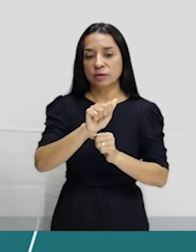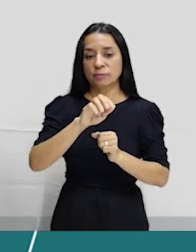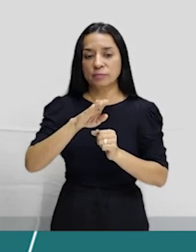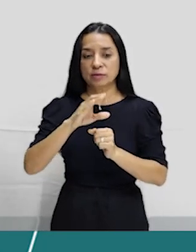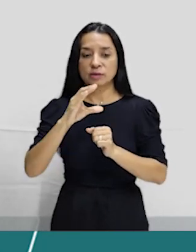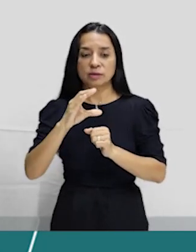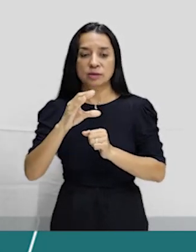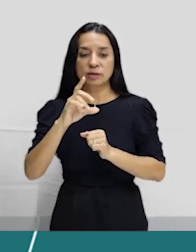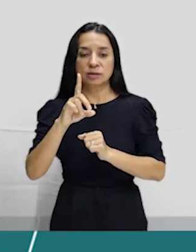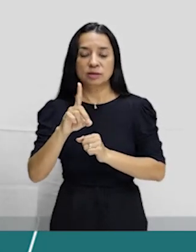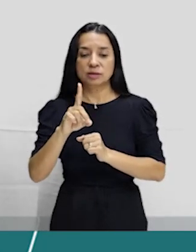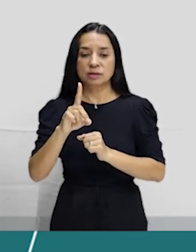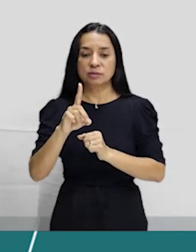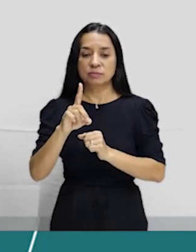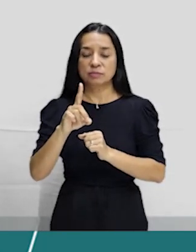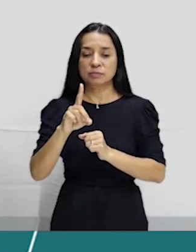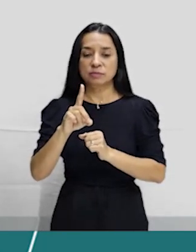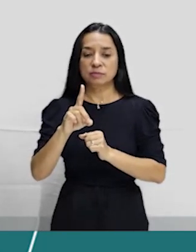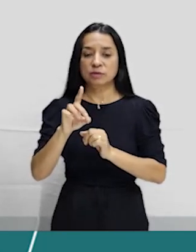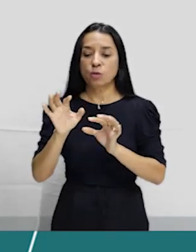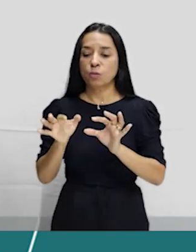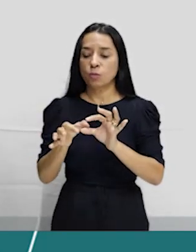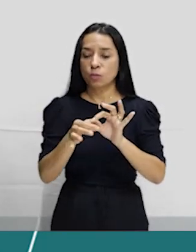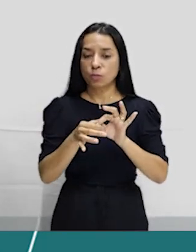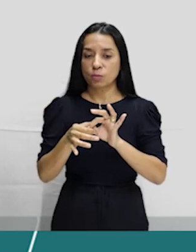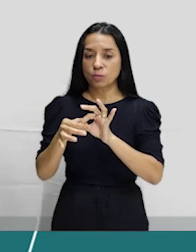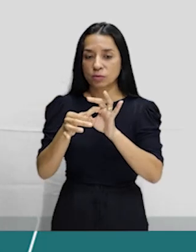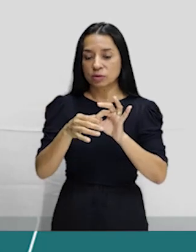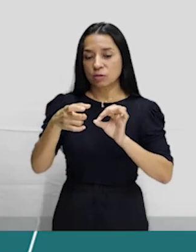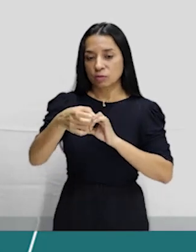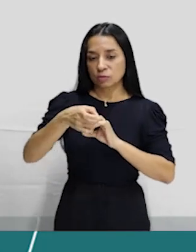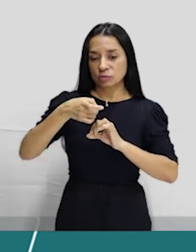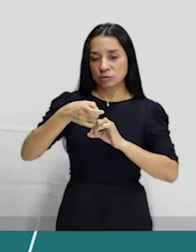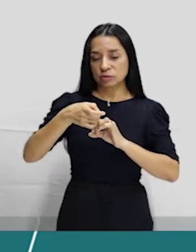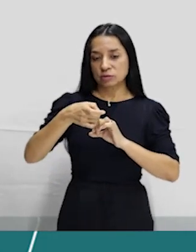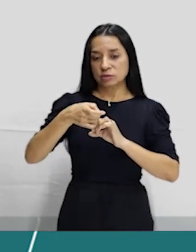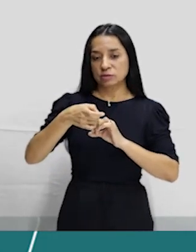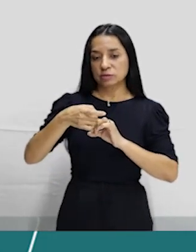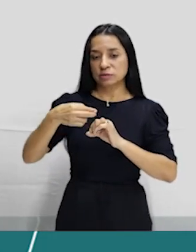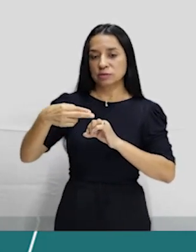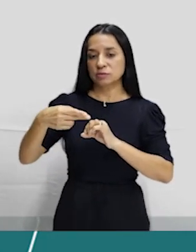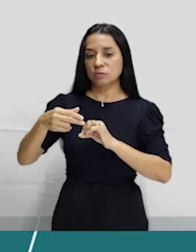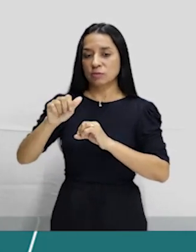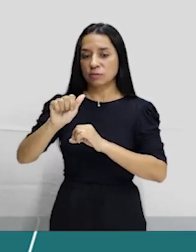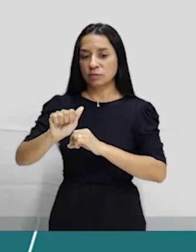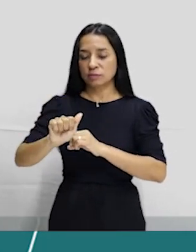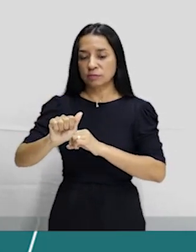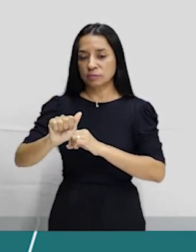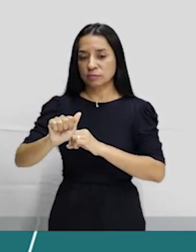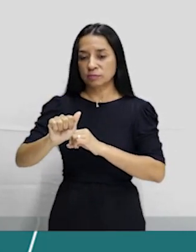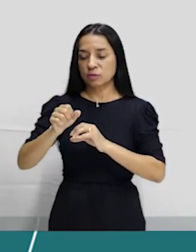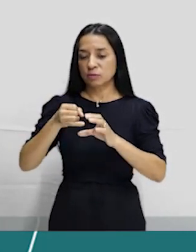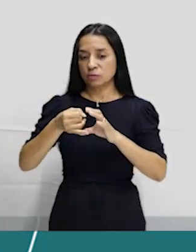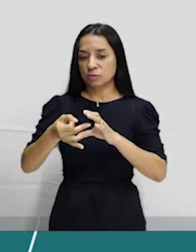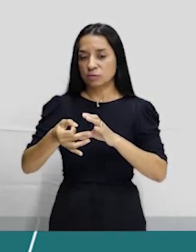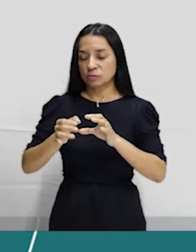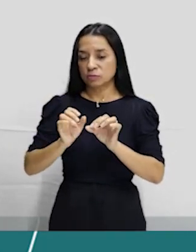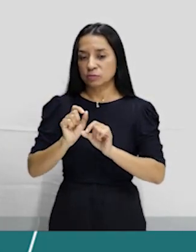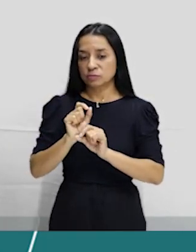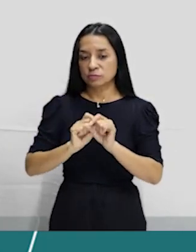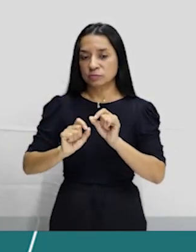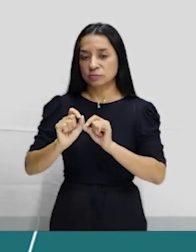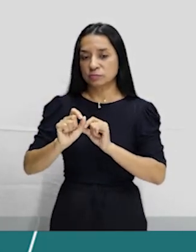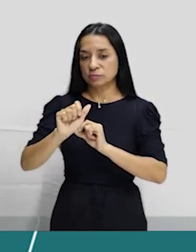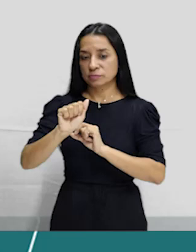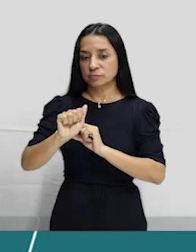D, união com esse conjunto X, traz para nós como resposta o conjunto formado pelos